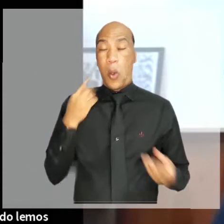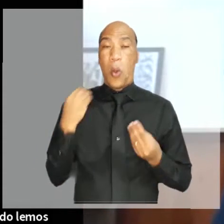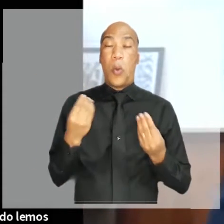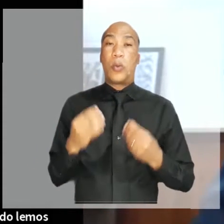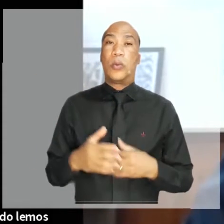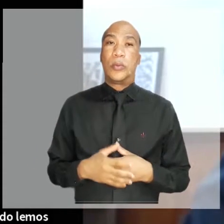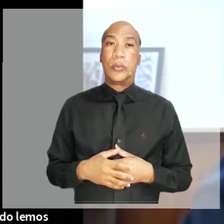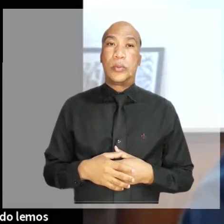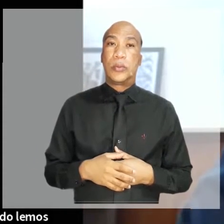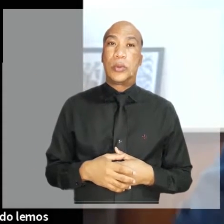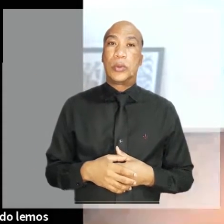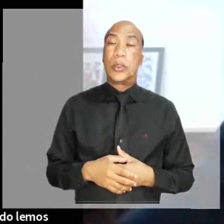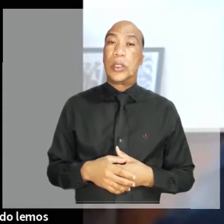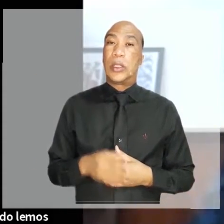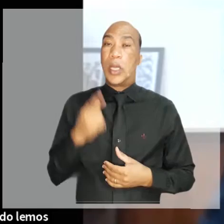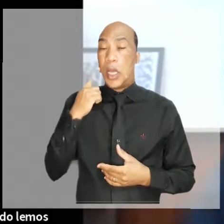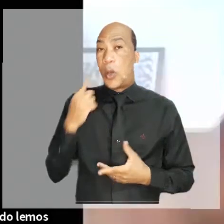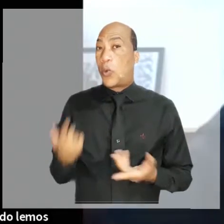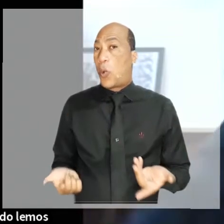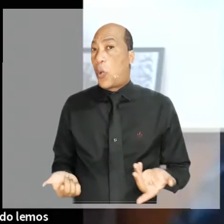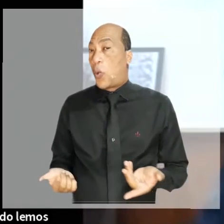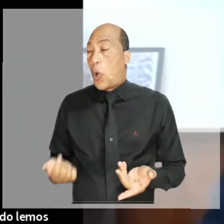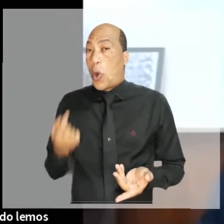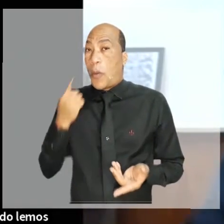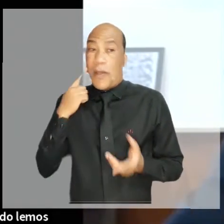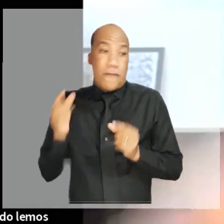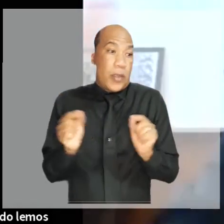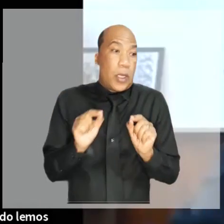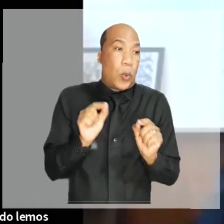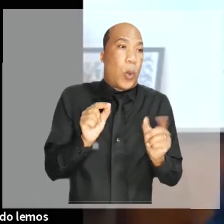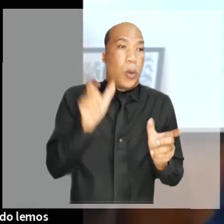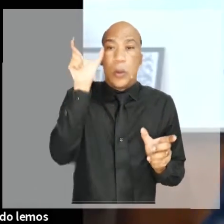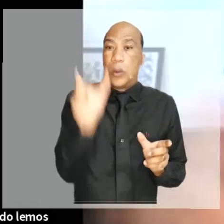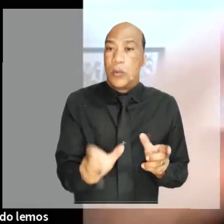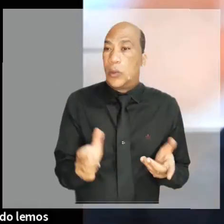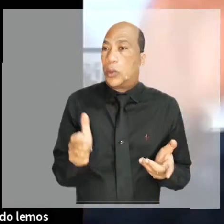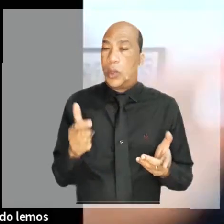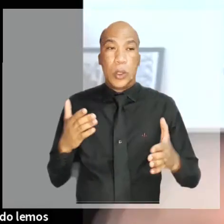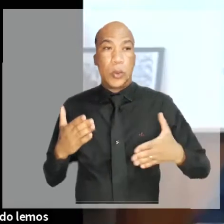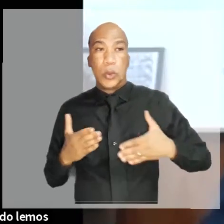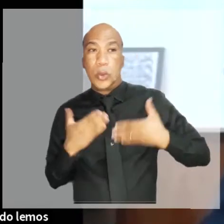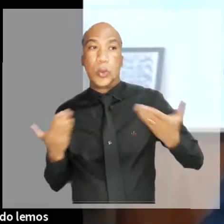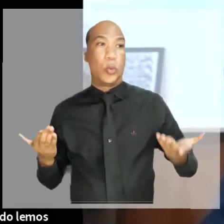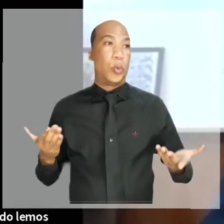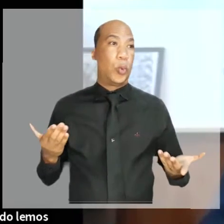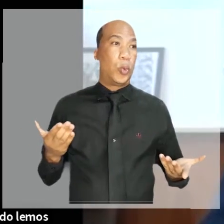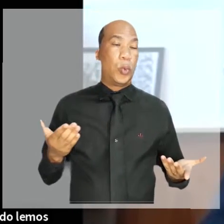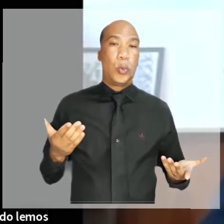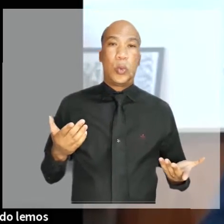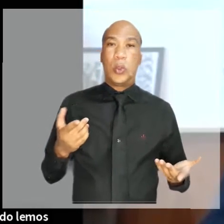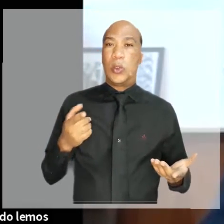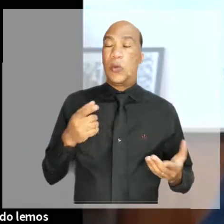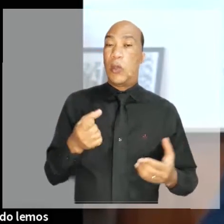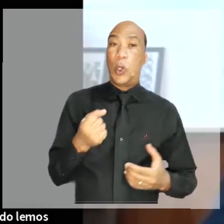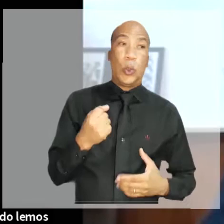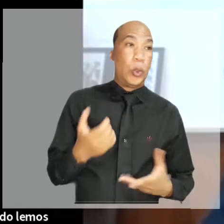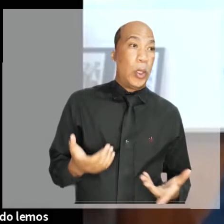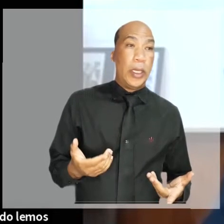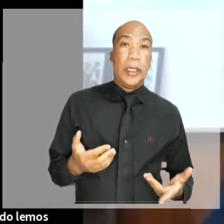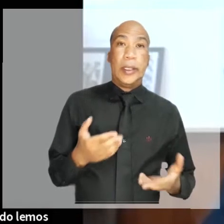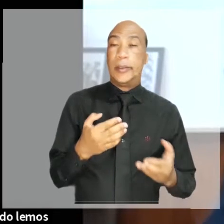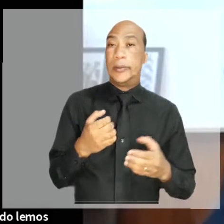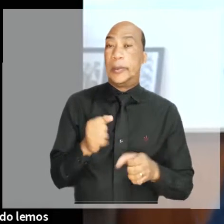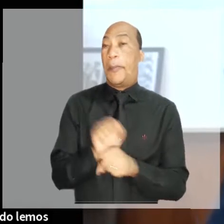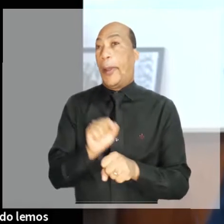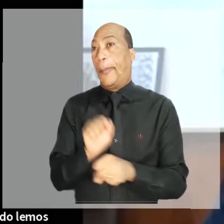obviamente, a abertura para algo mais aleatório também, inesperado, então também sem engessar o processo de